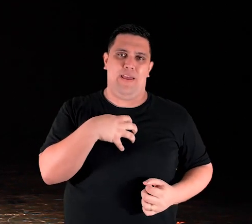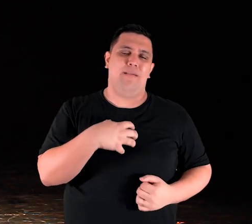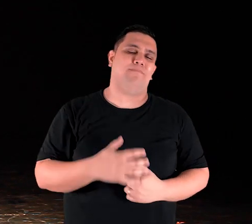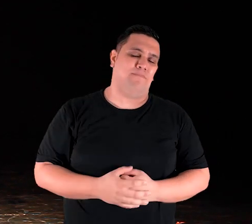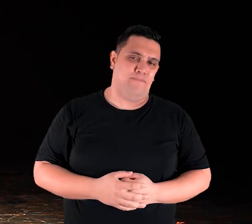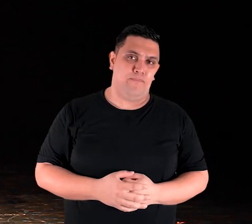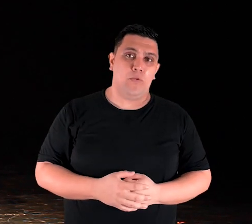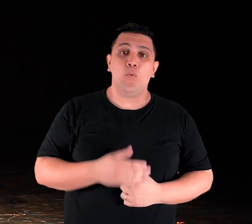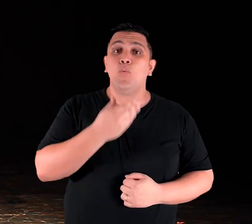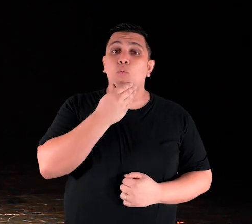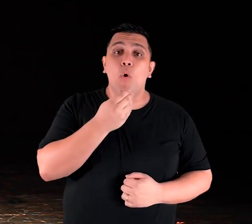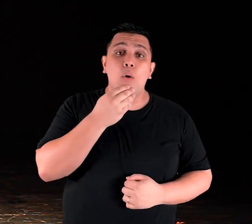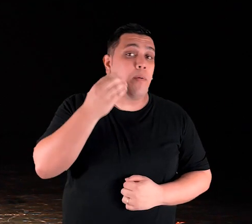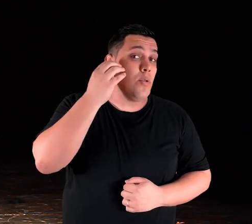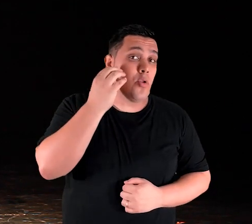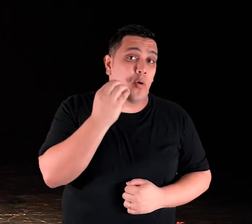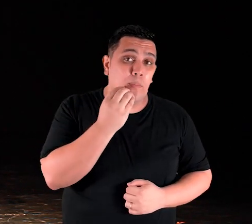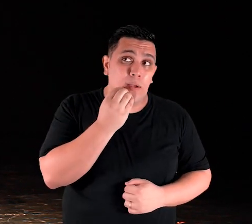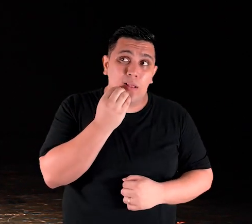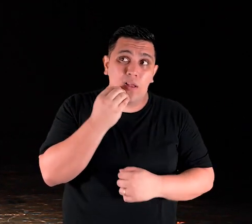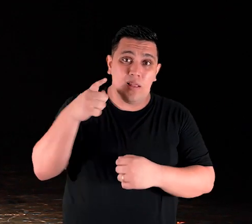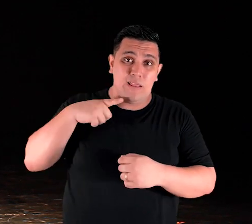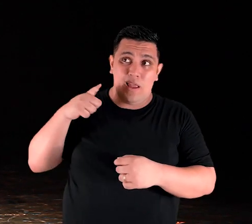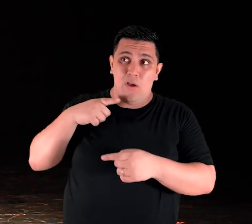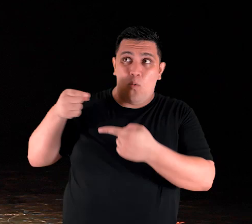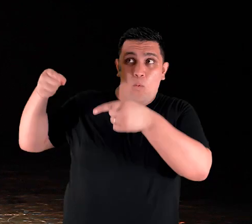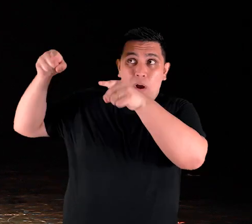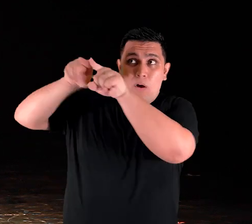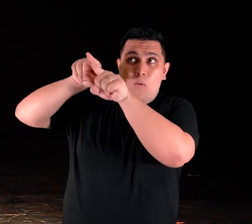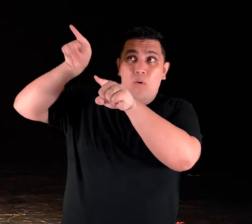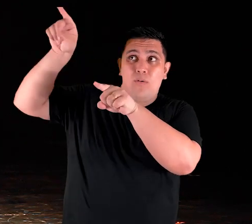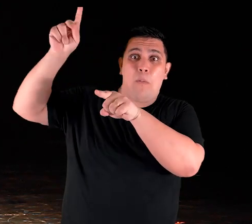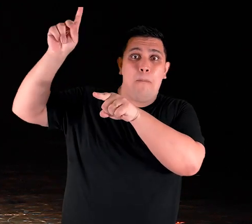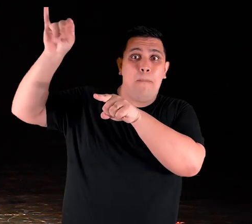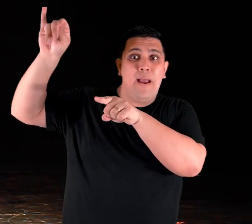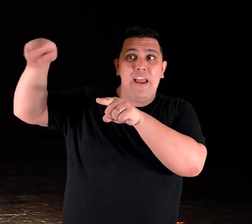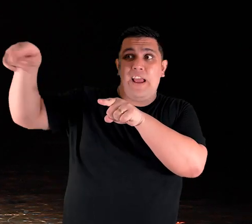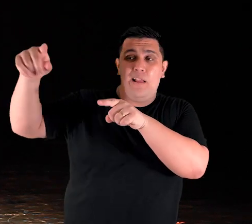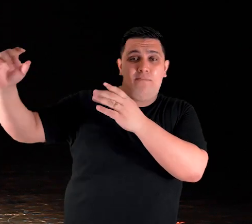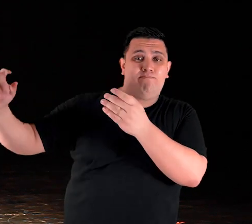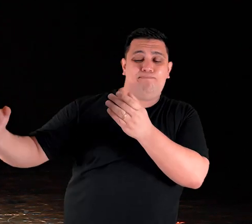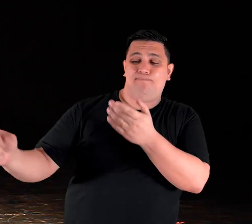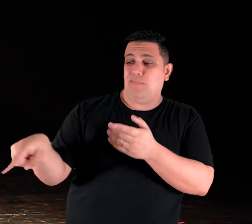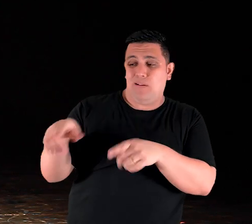Dom Pedro, em acordo com seu pai, nos traiu.